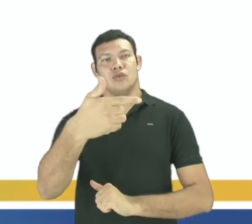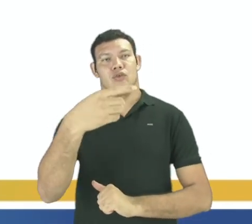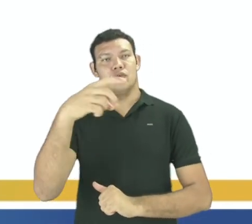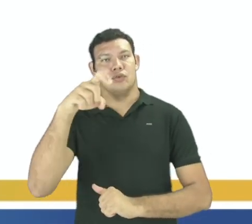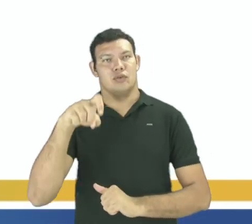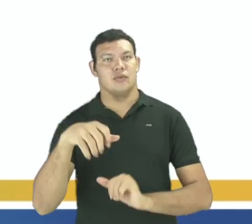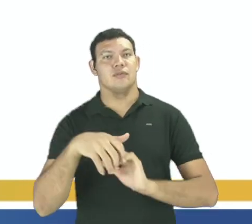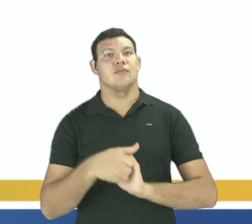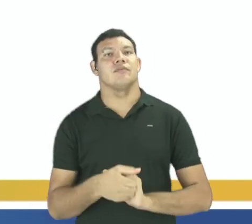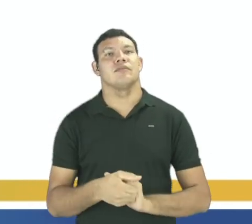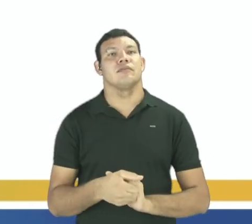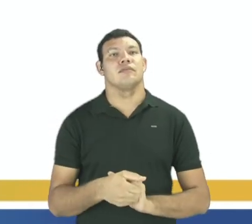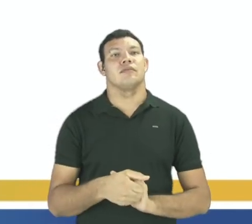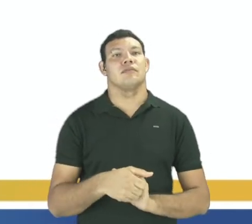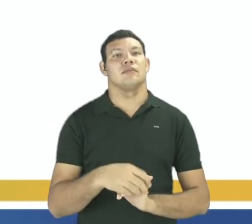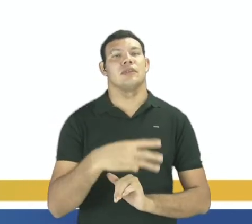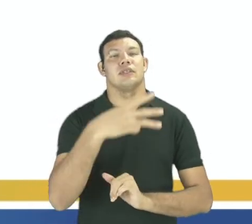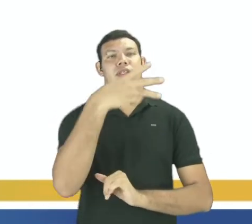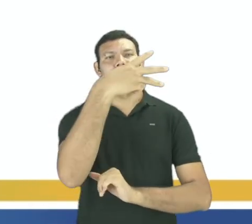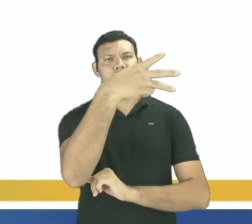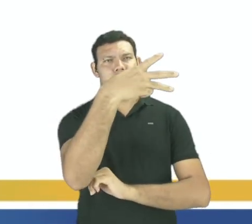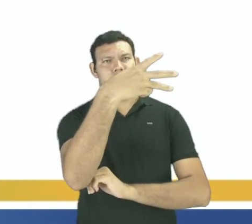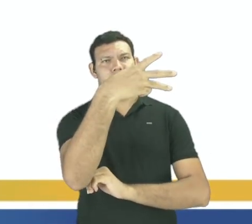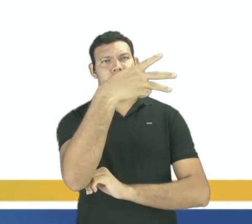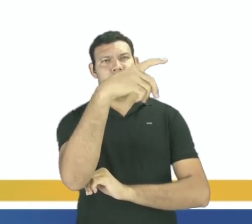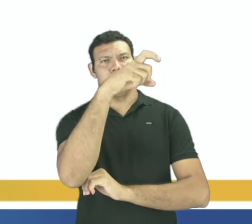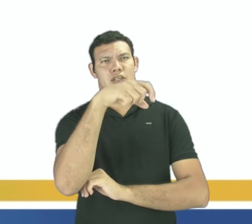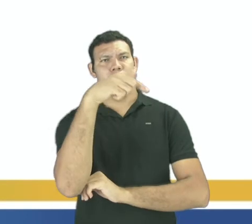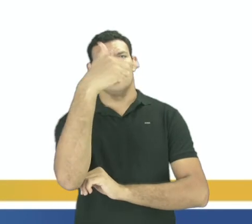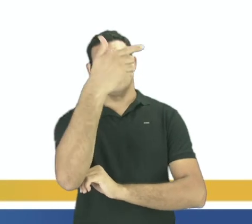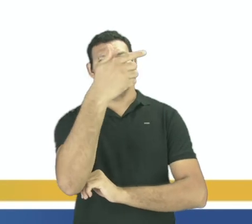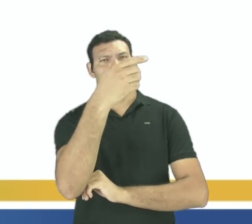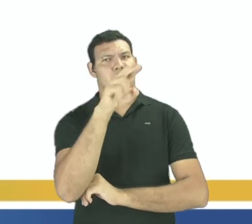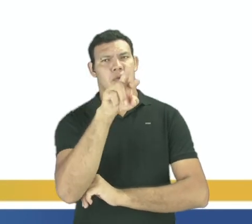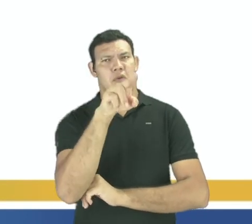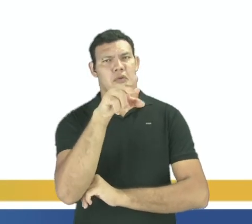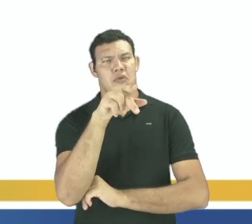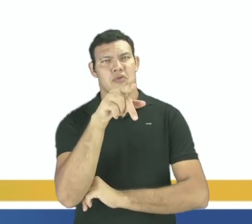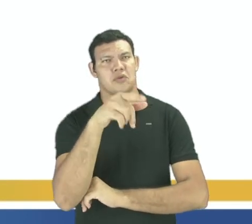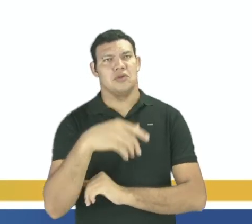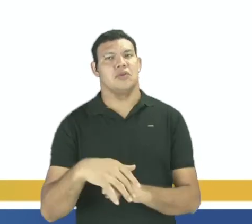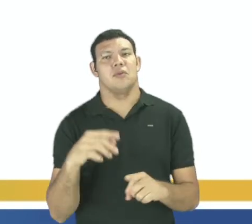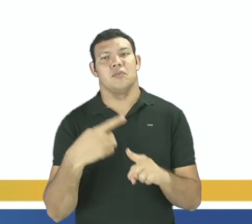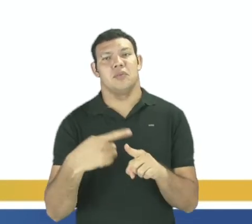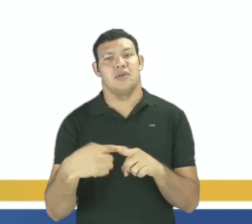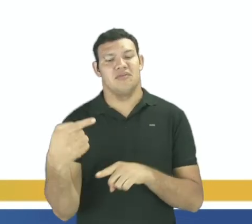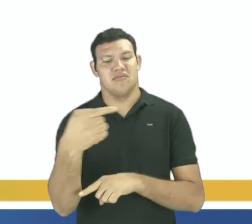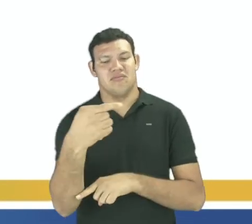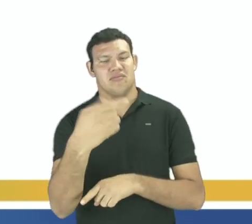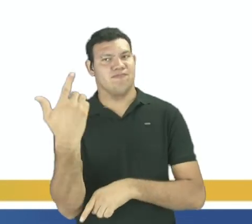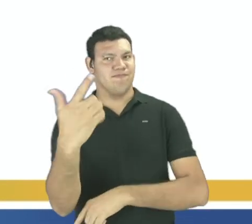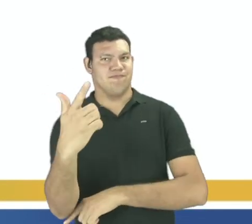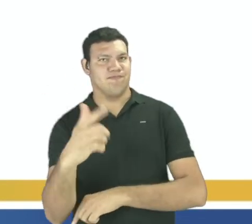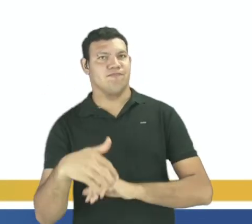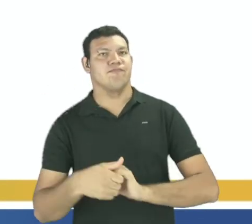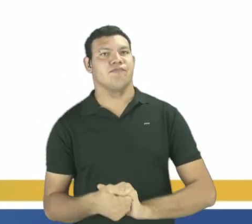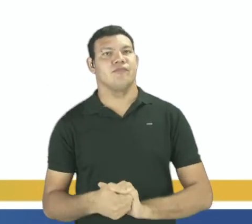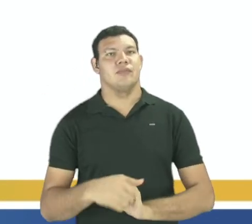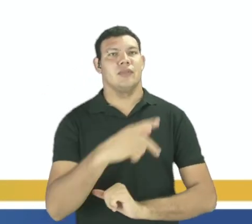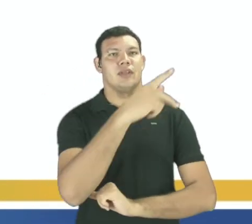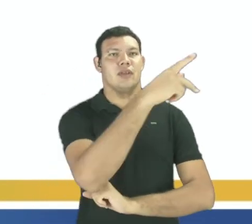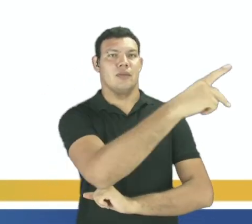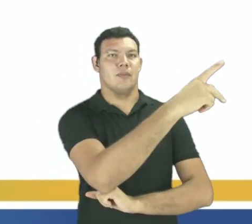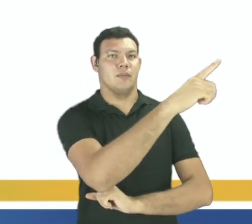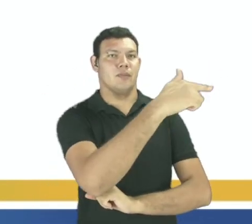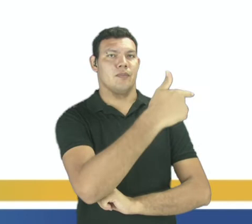ao quadrado. Ou seja, a soma de P2 de x mais P3 de x, ela terá como resultado 3x ao quadrado